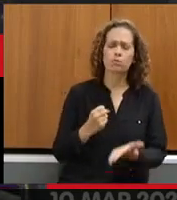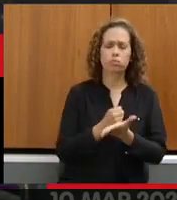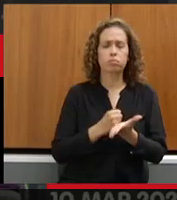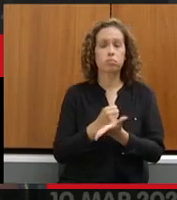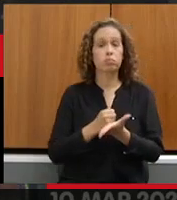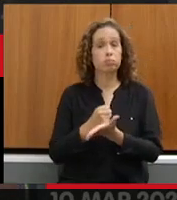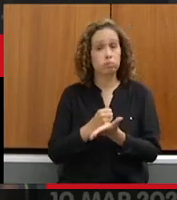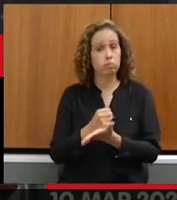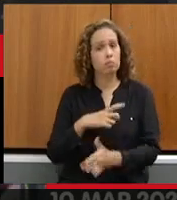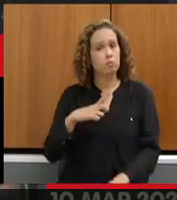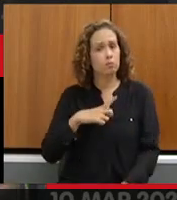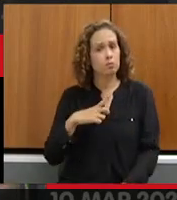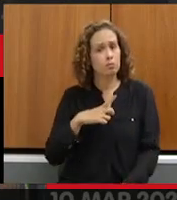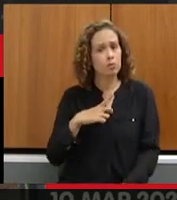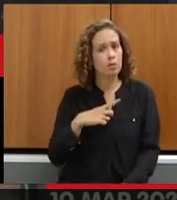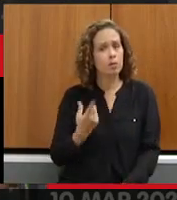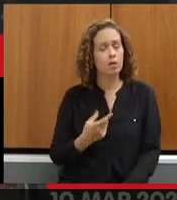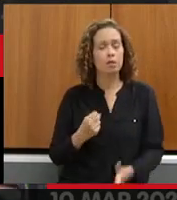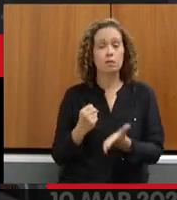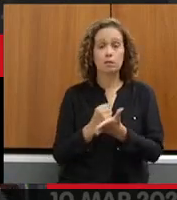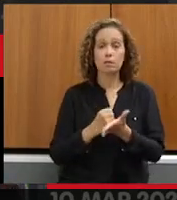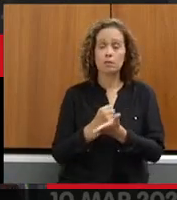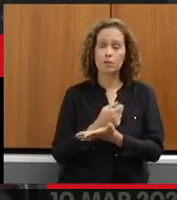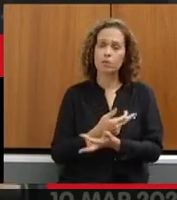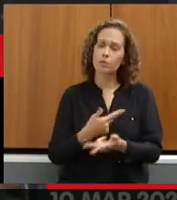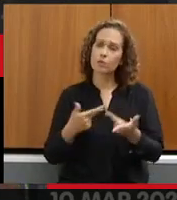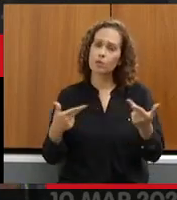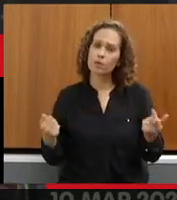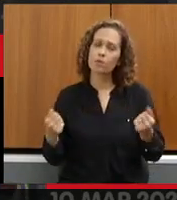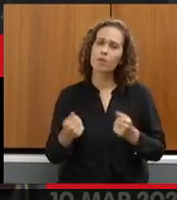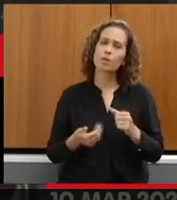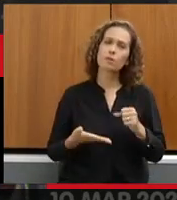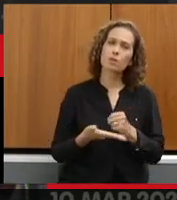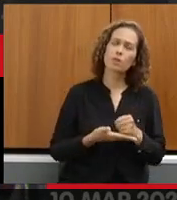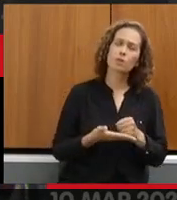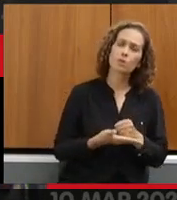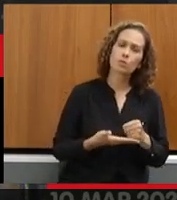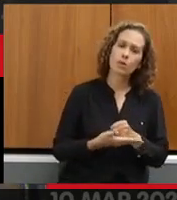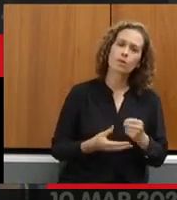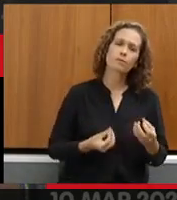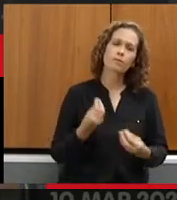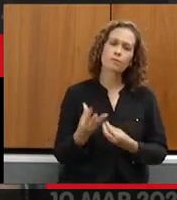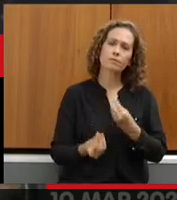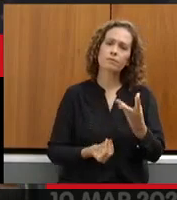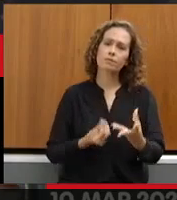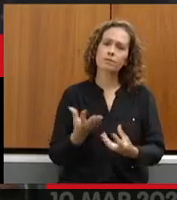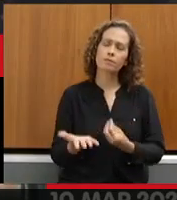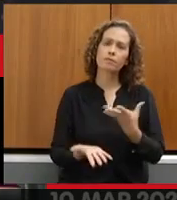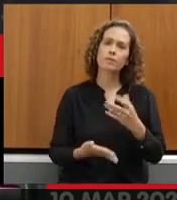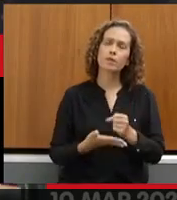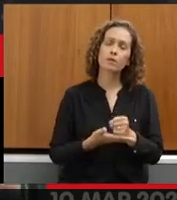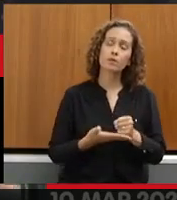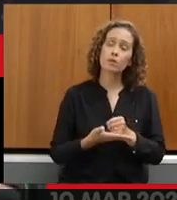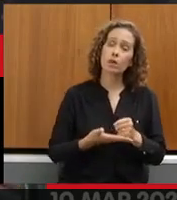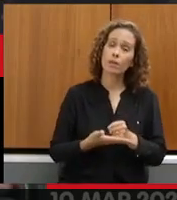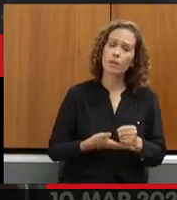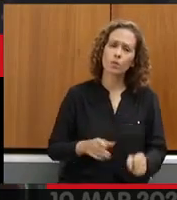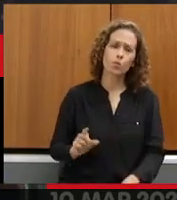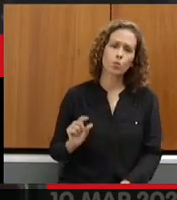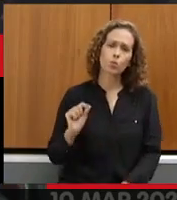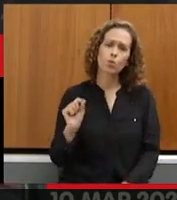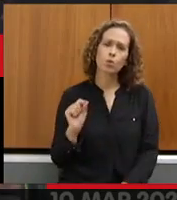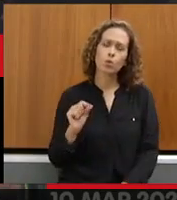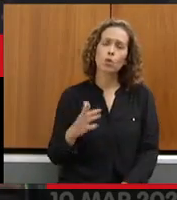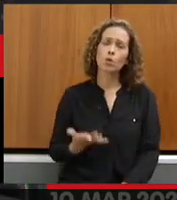na rede SUS é esse medicamento são da atenção básica igual eu havia lhe falado eles são medicamentos do ponto de vista